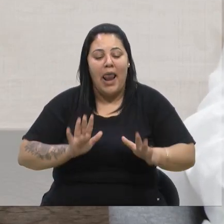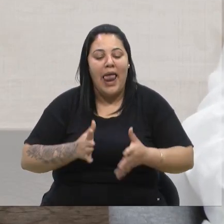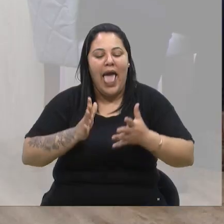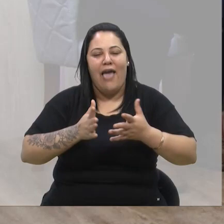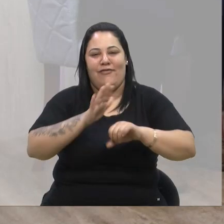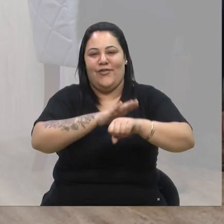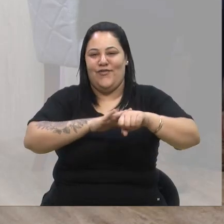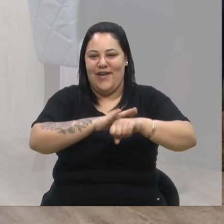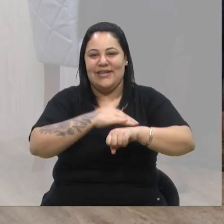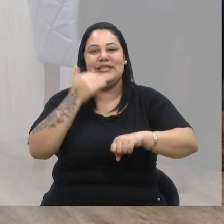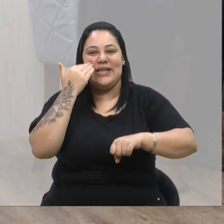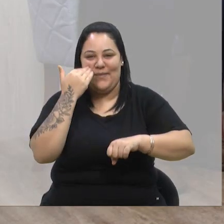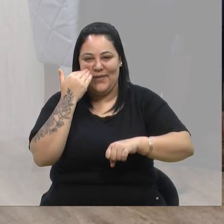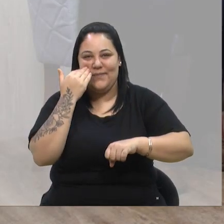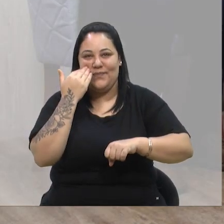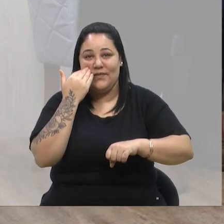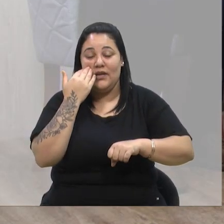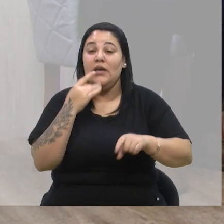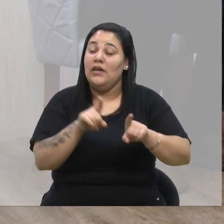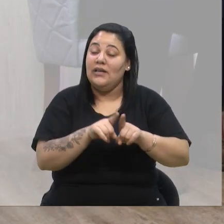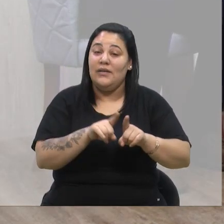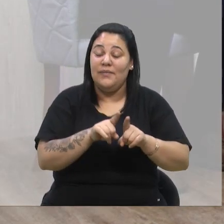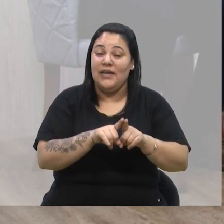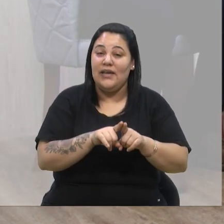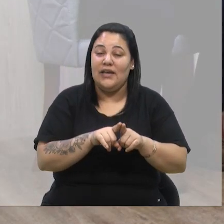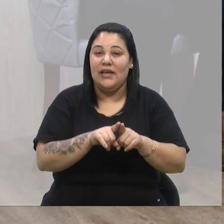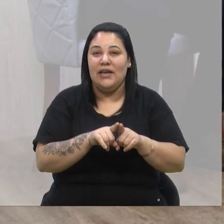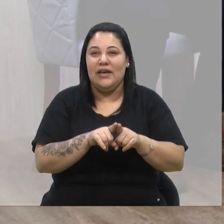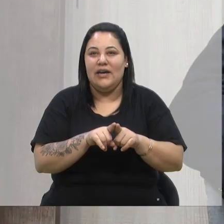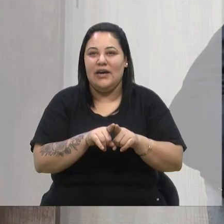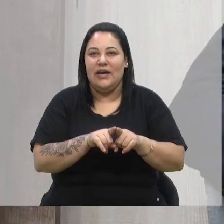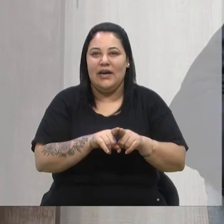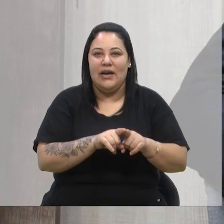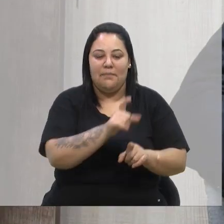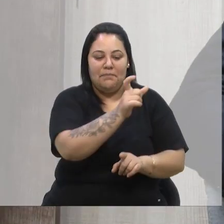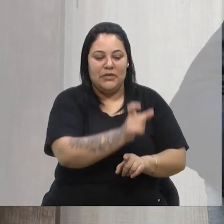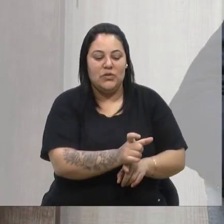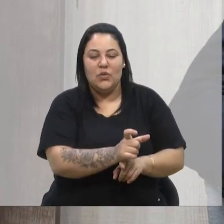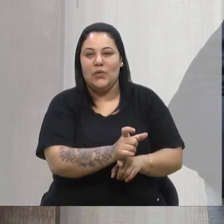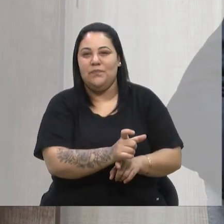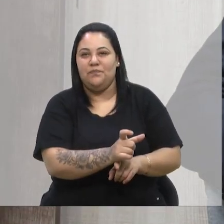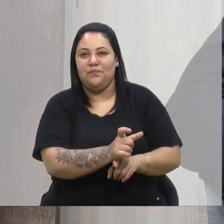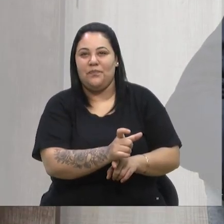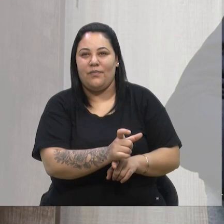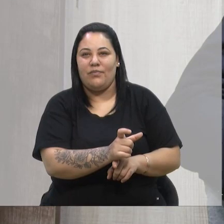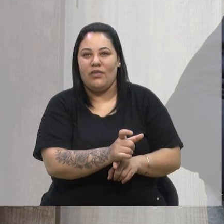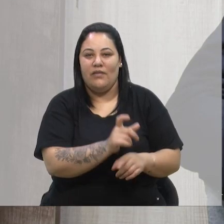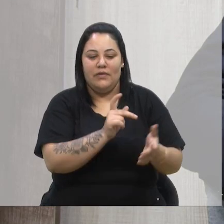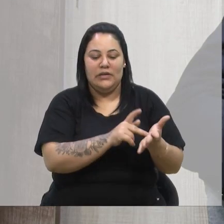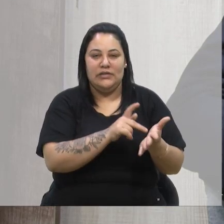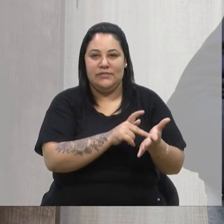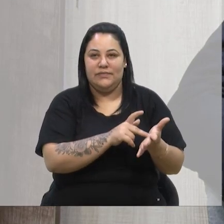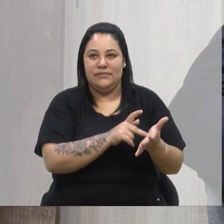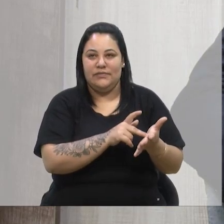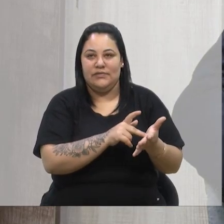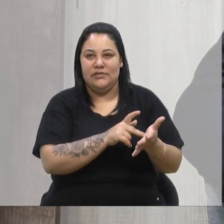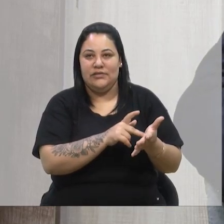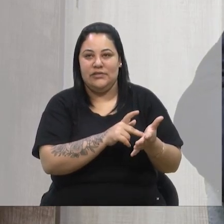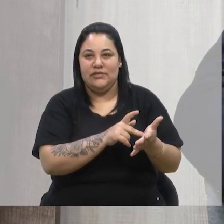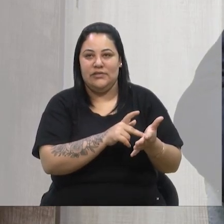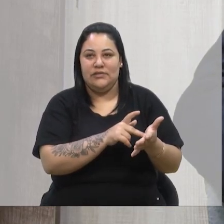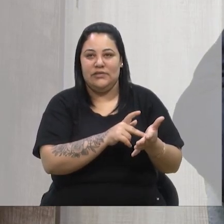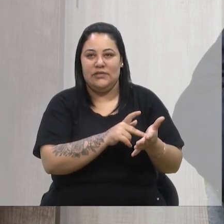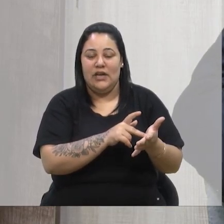pessoas. E a própria variação identitária, porque a pessoa não está necessariamente tentando ser o que não